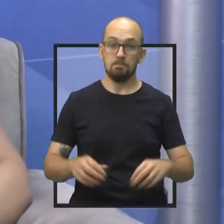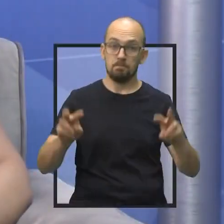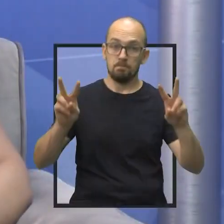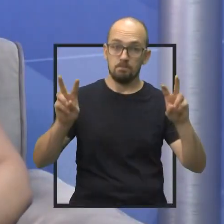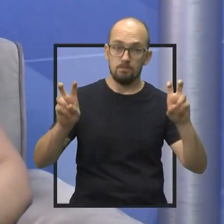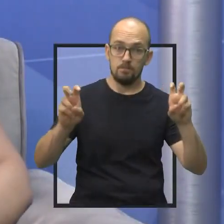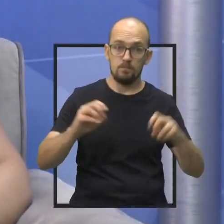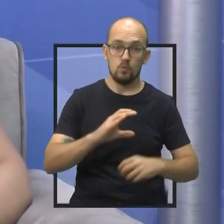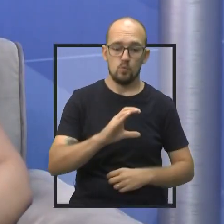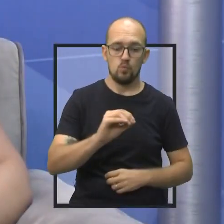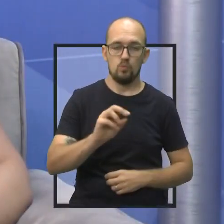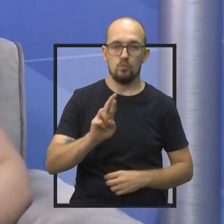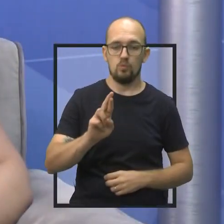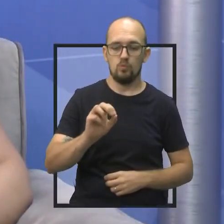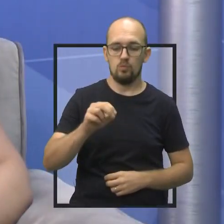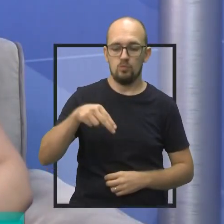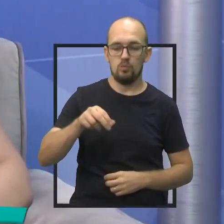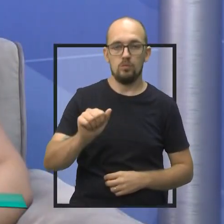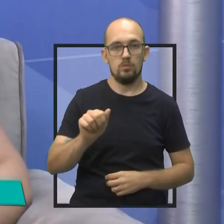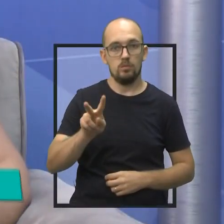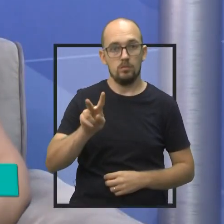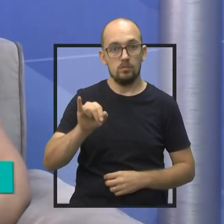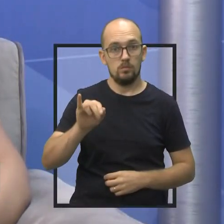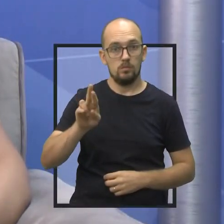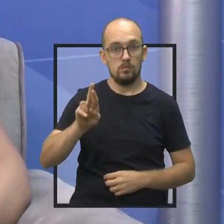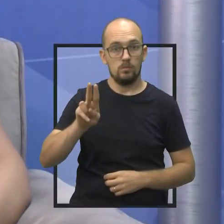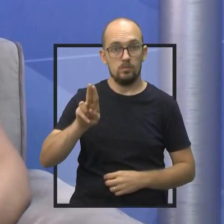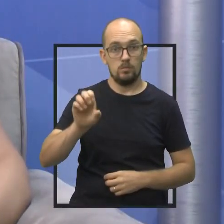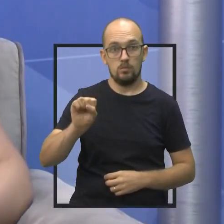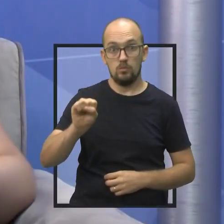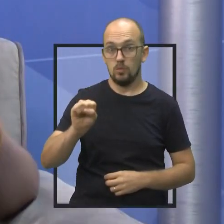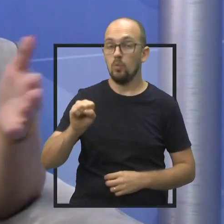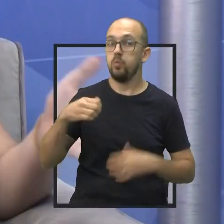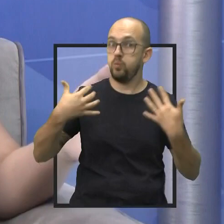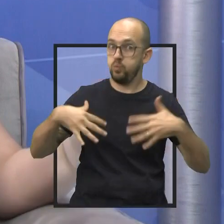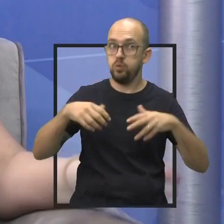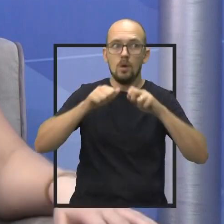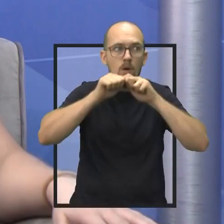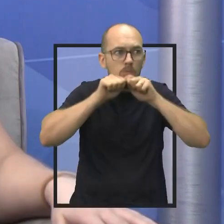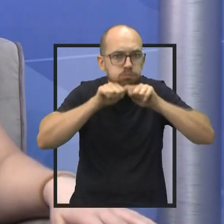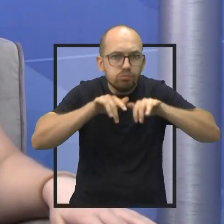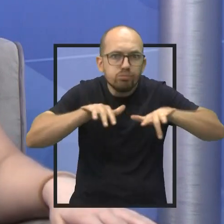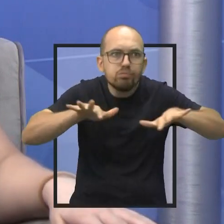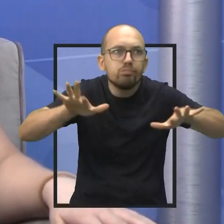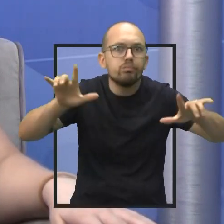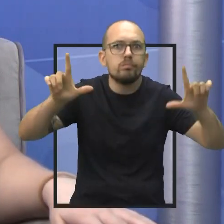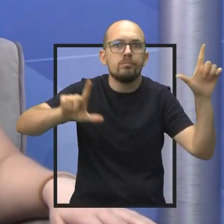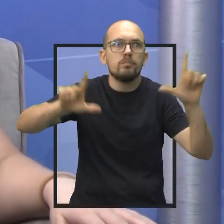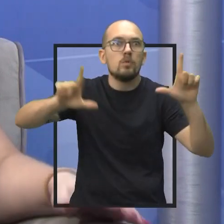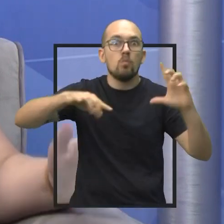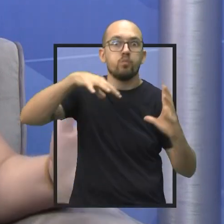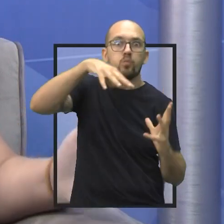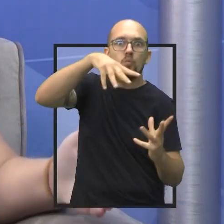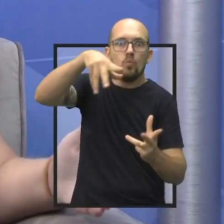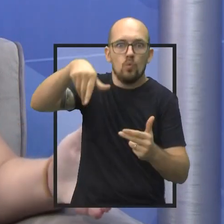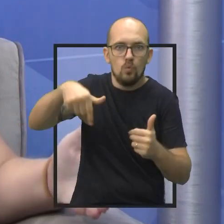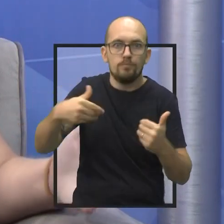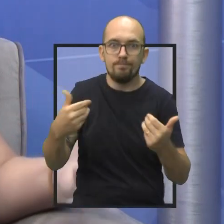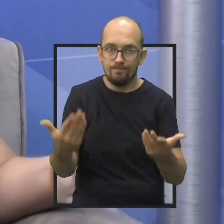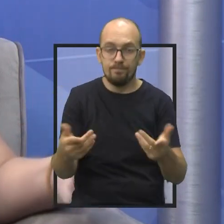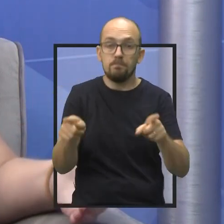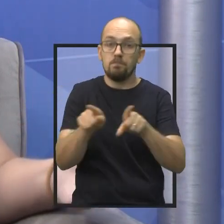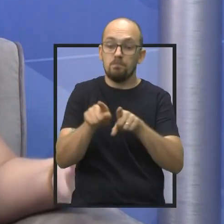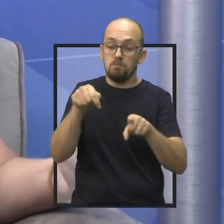O novo coronavírus, ou Covid-19, tem sido assunto recorrente na imprensa mundial. E com a